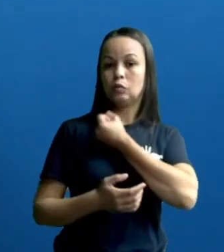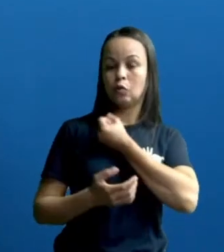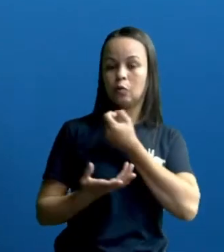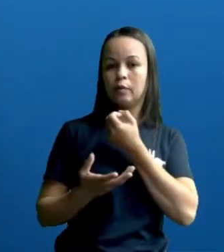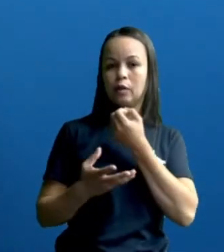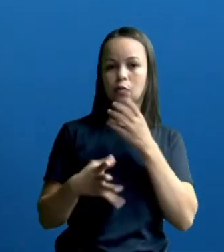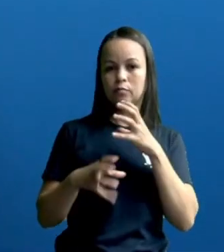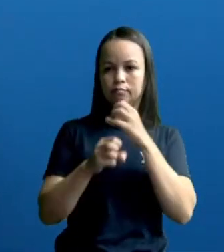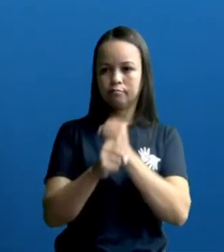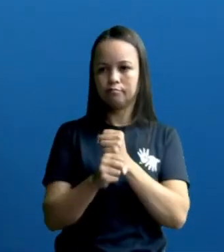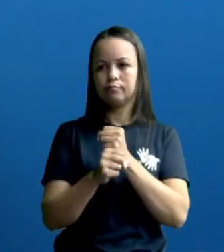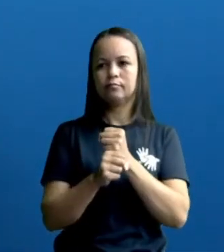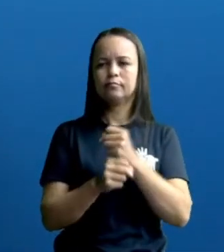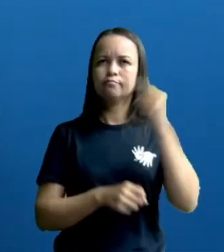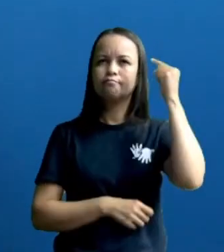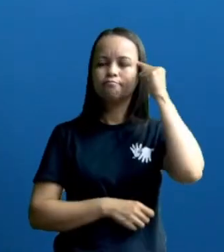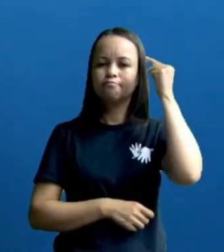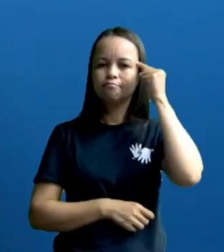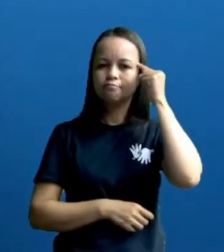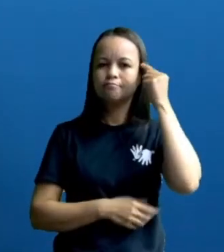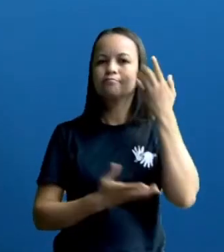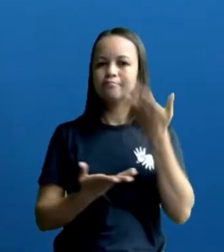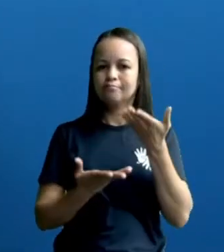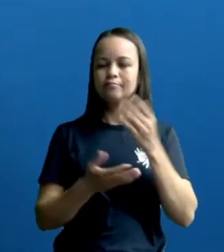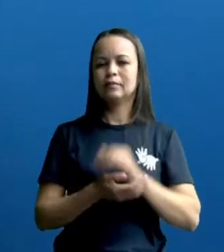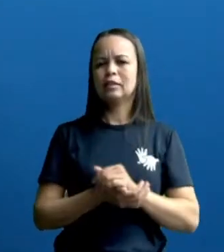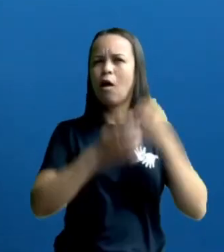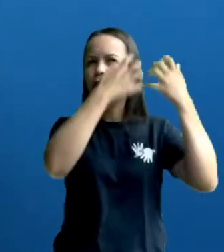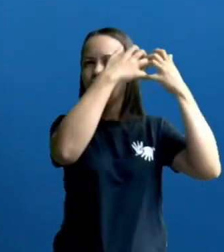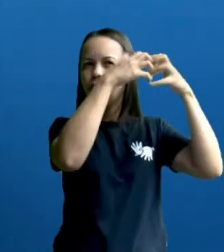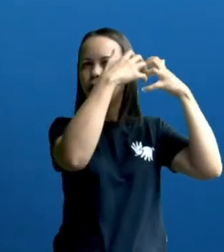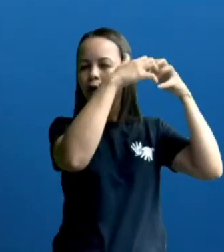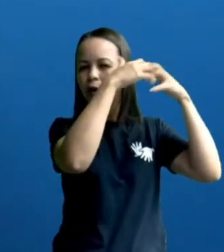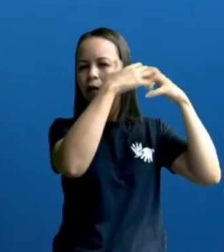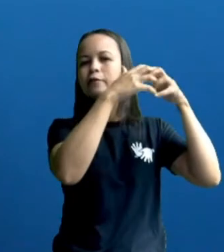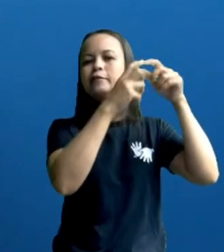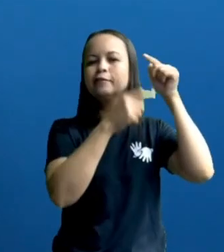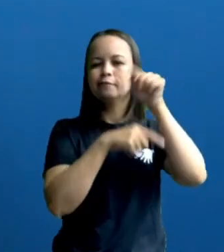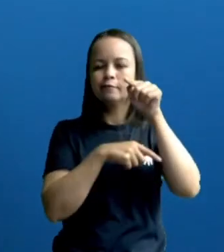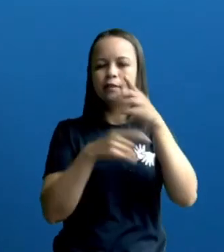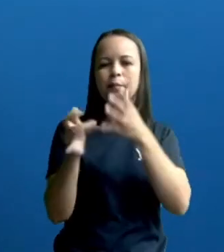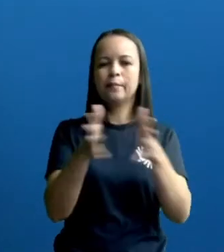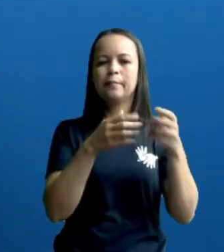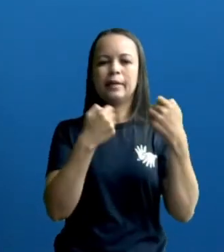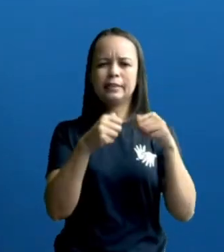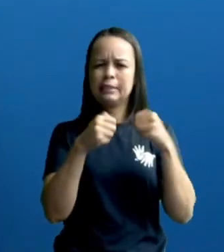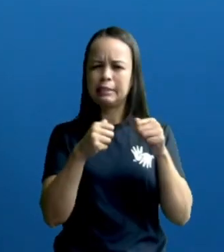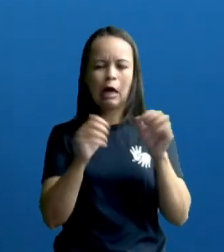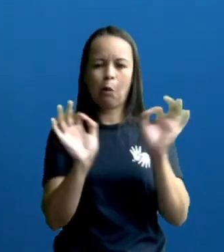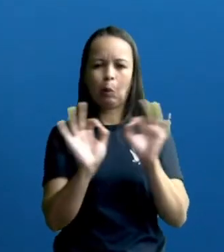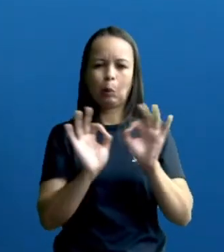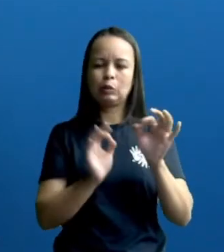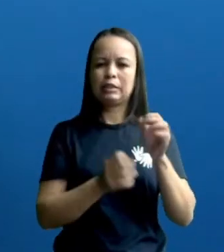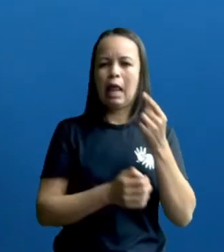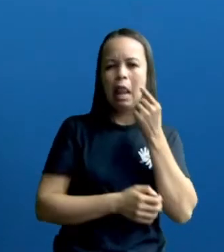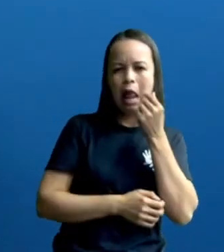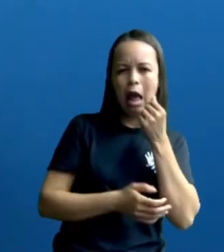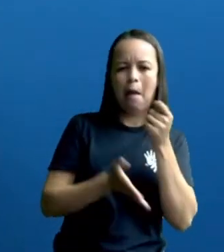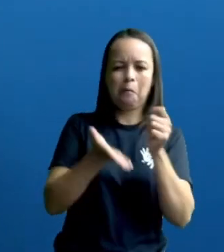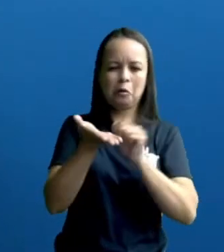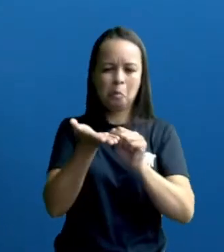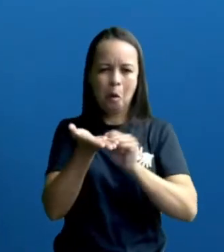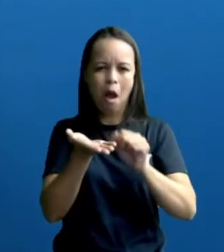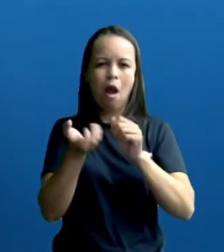calculando aqui, ó, na mente, tá certo? Sem precisar usar lápis, sem precisar usar borracha, sem